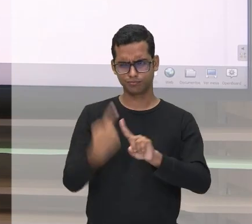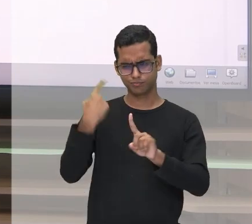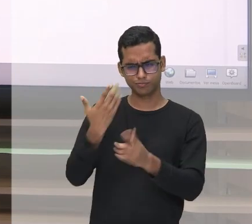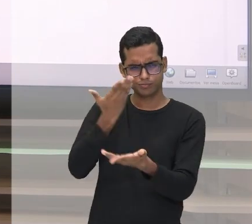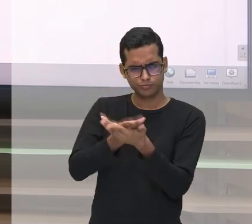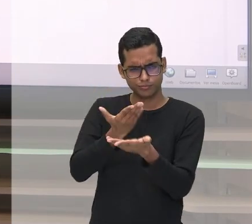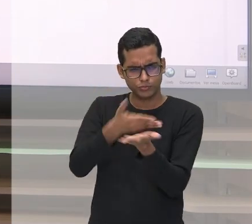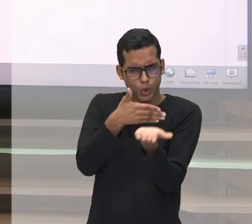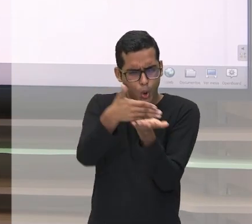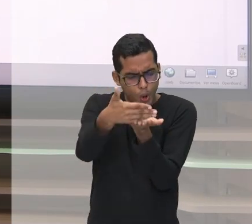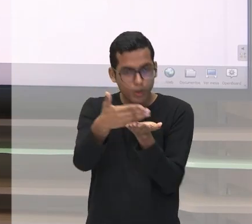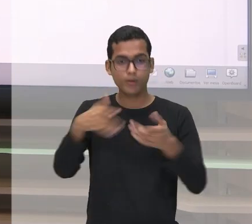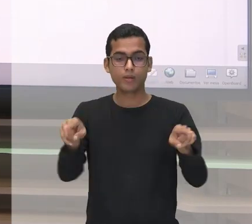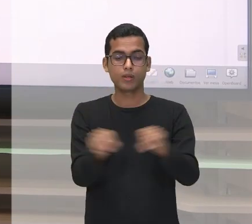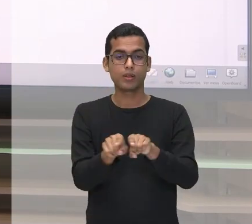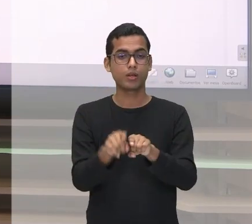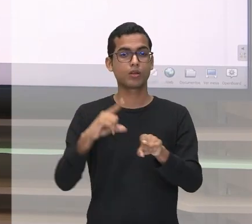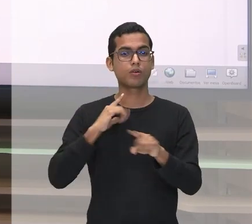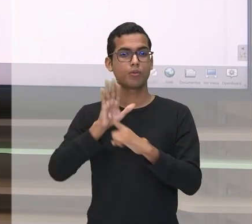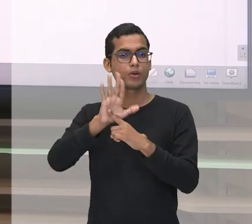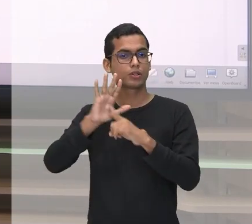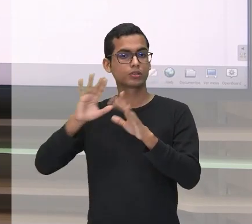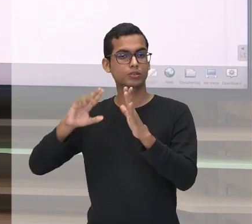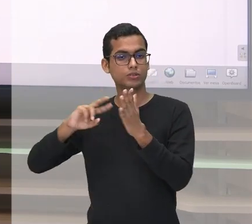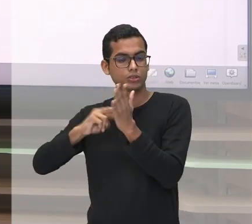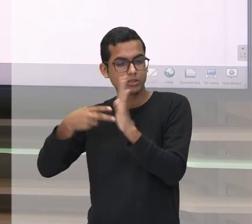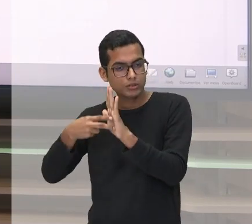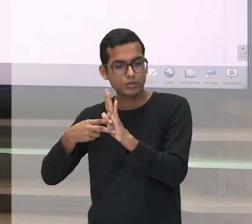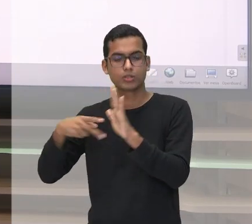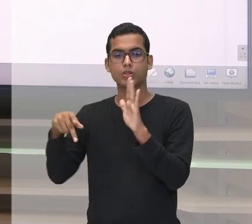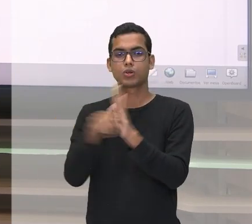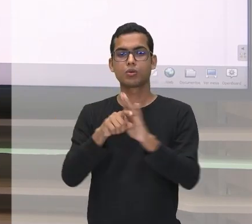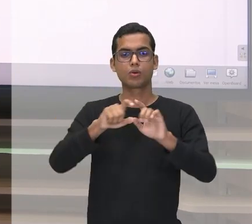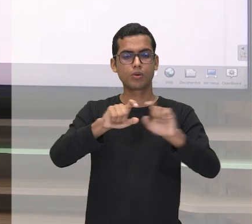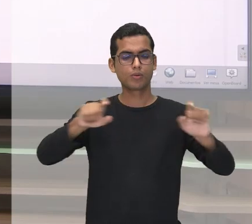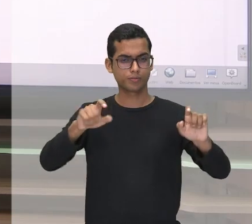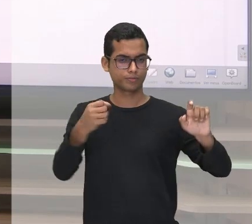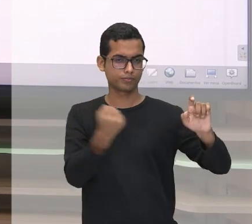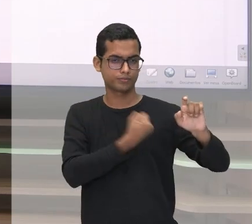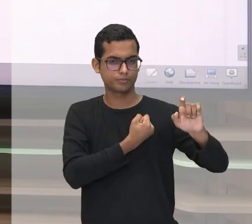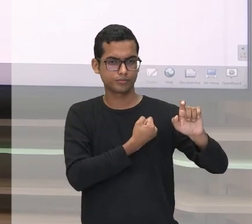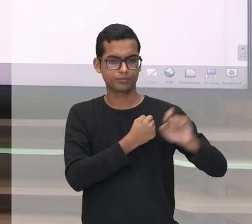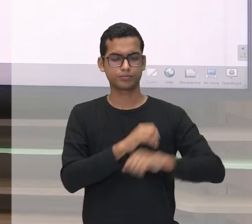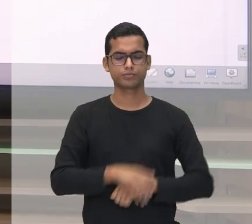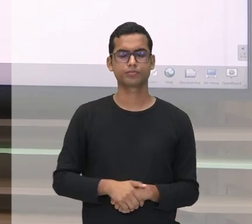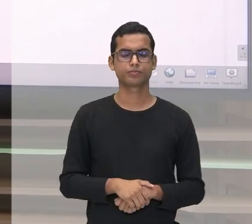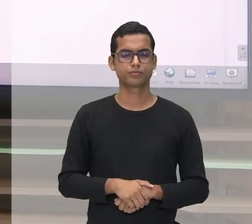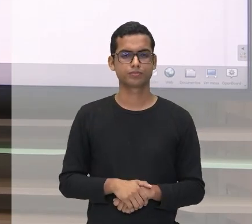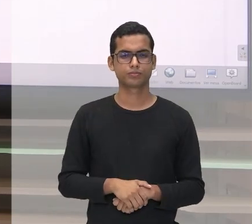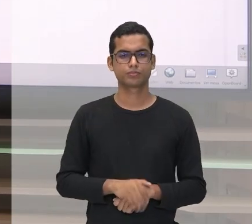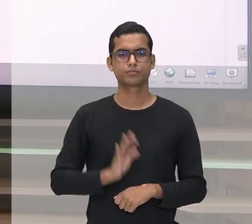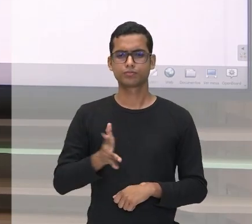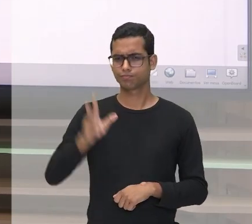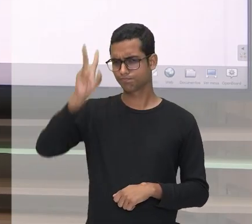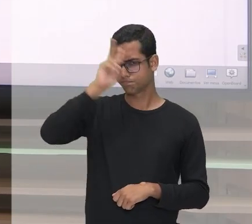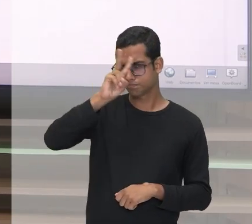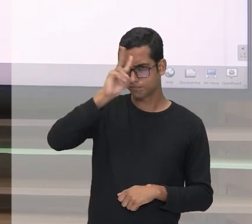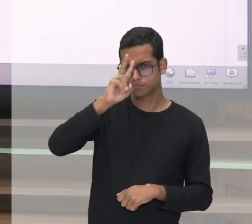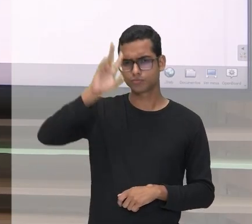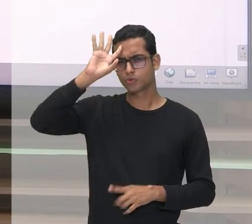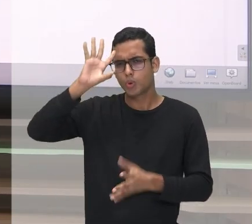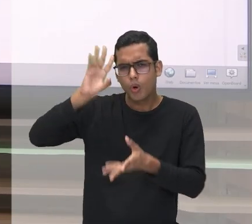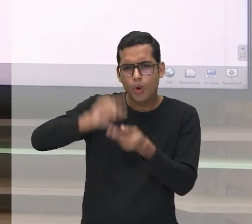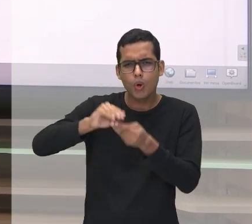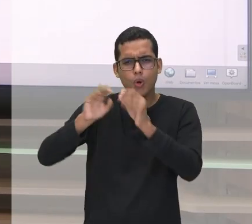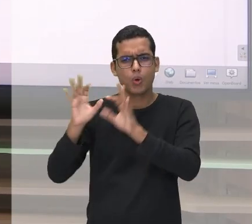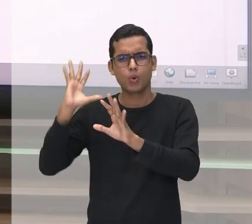o significado de uma expressão numérica, certo? Já te lembrei, já te fiz